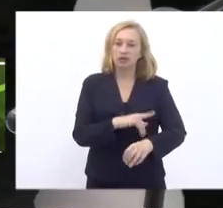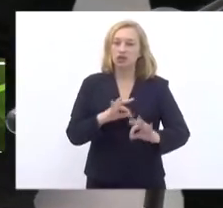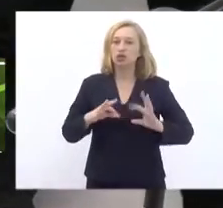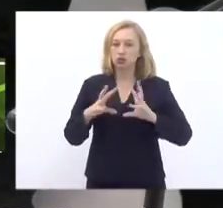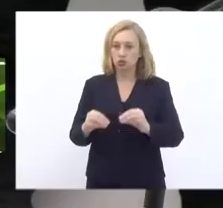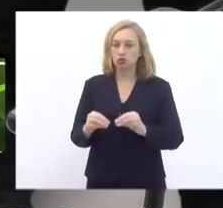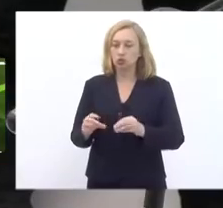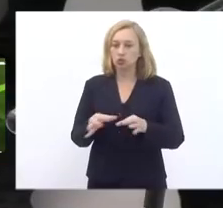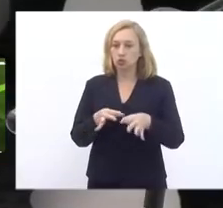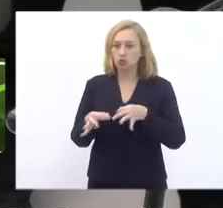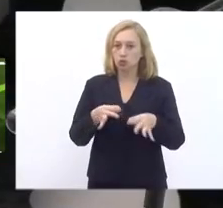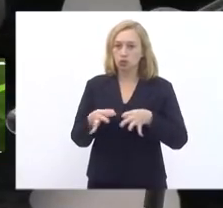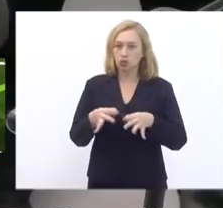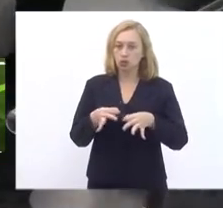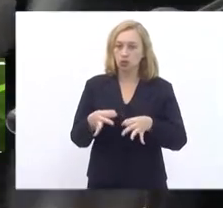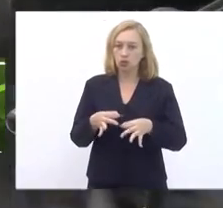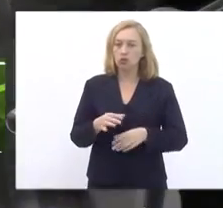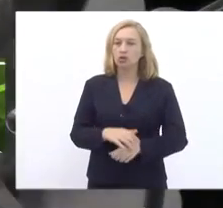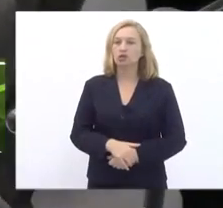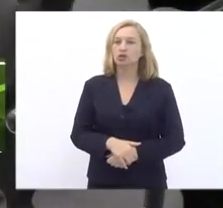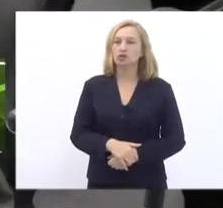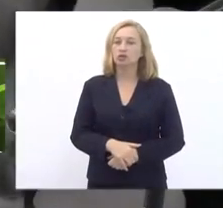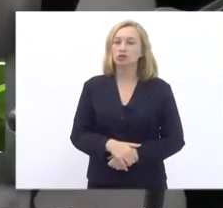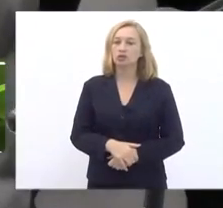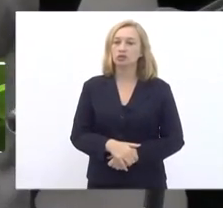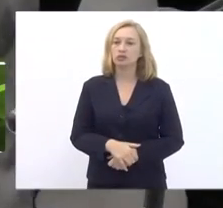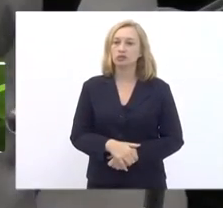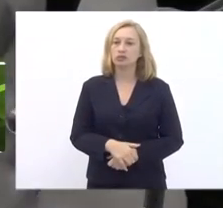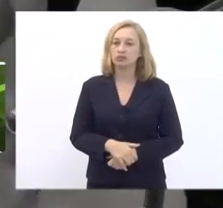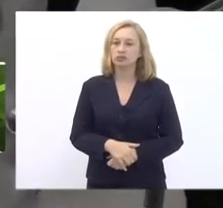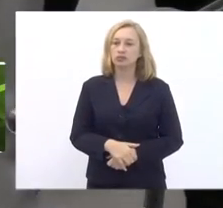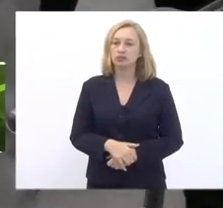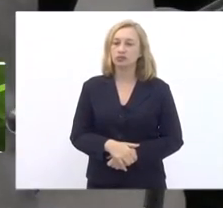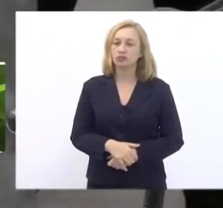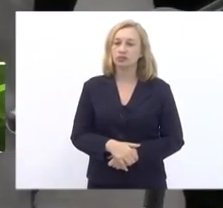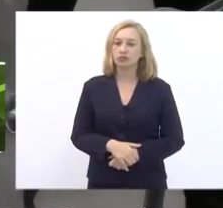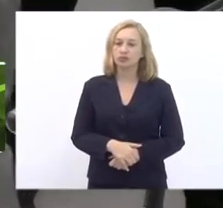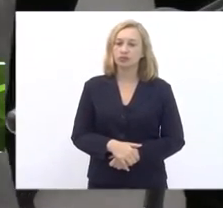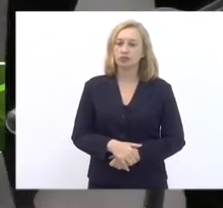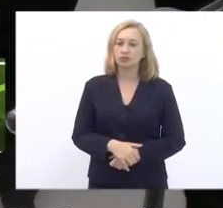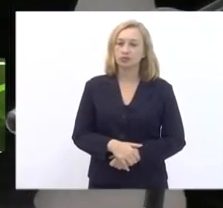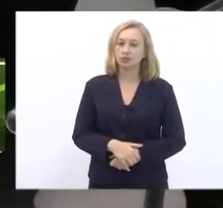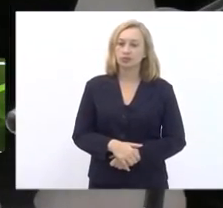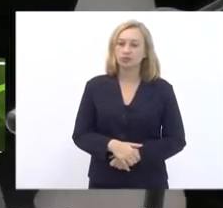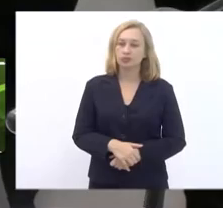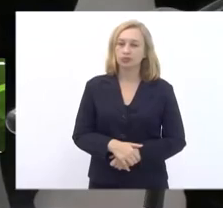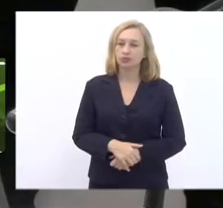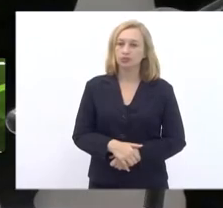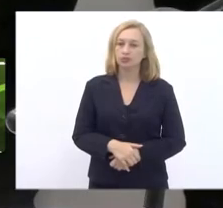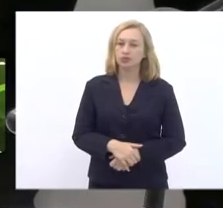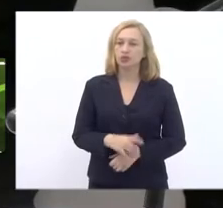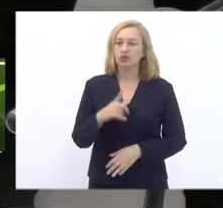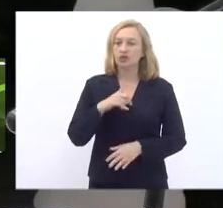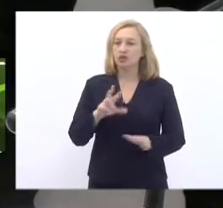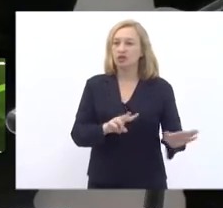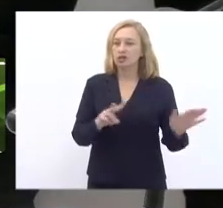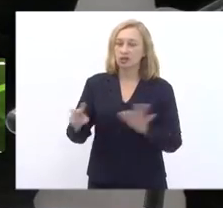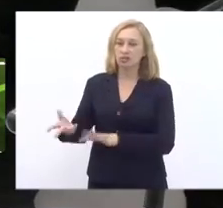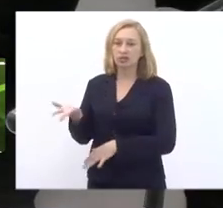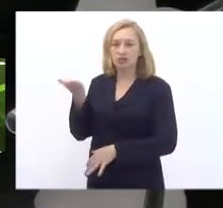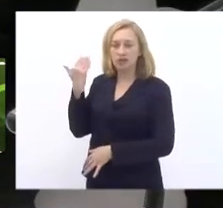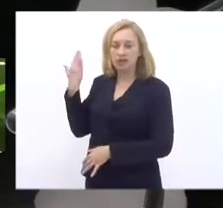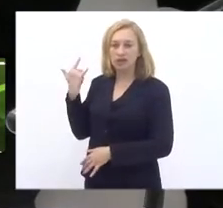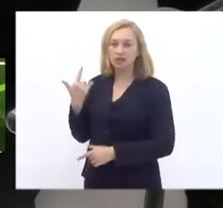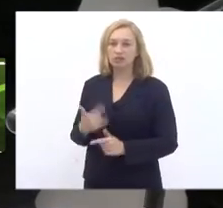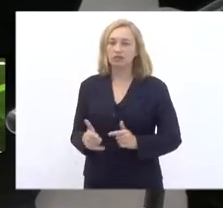etc., vide o recente descarrilamento que tivemos na semana passada, né?